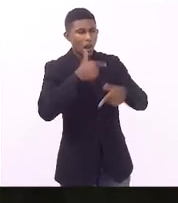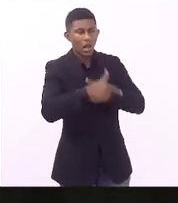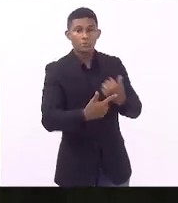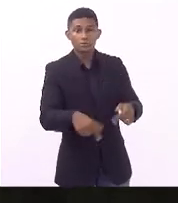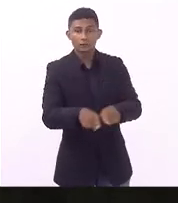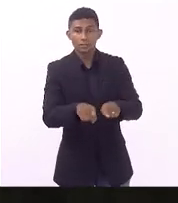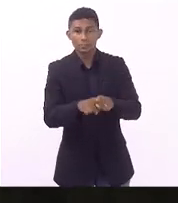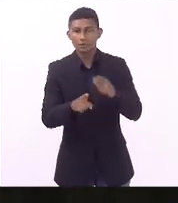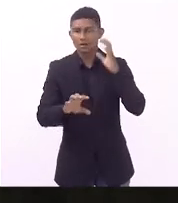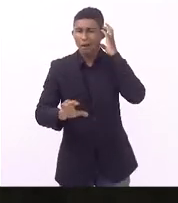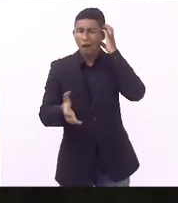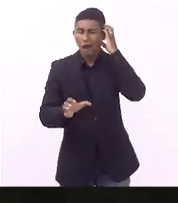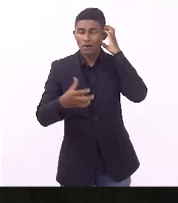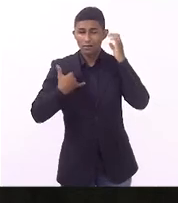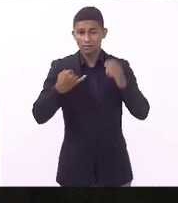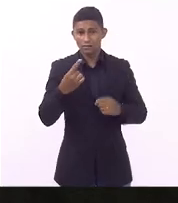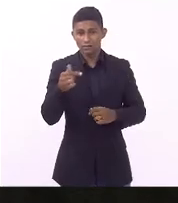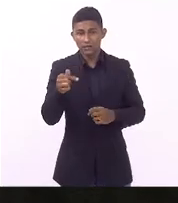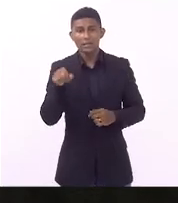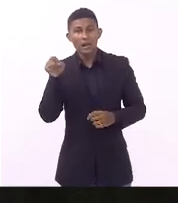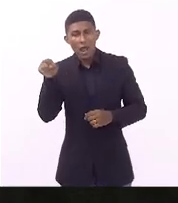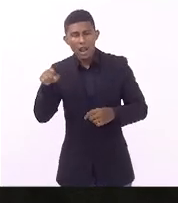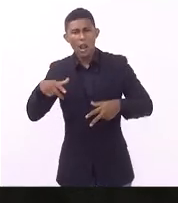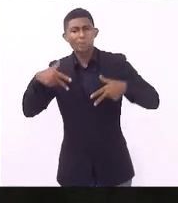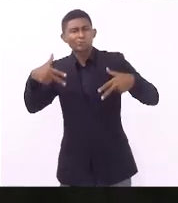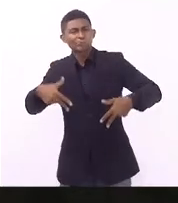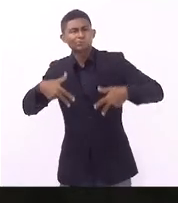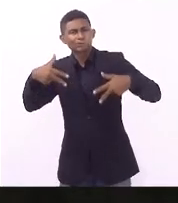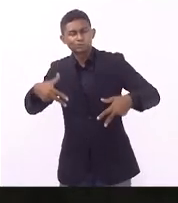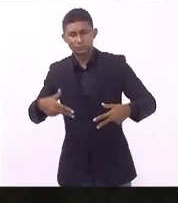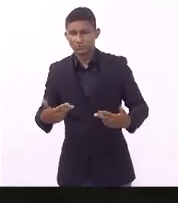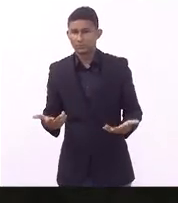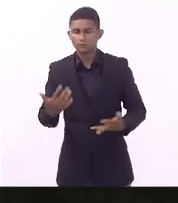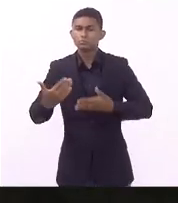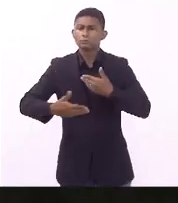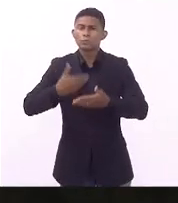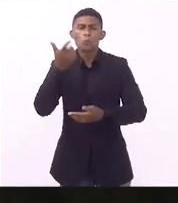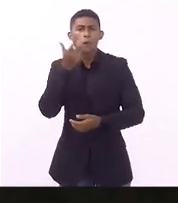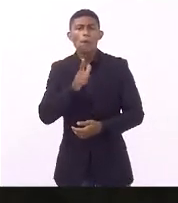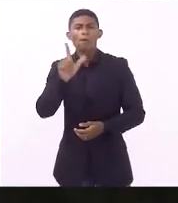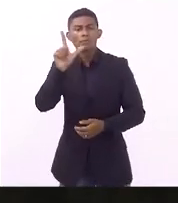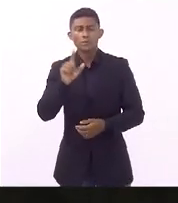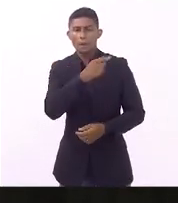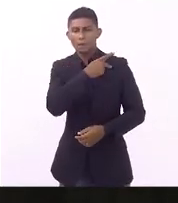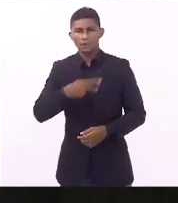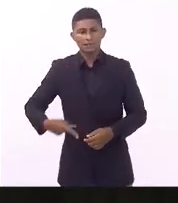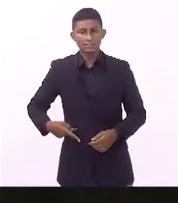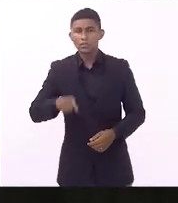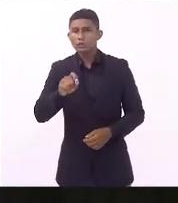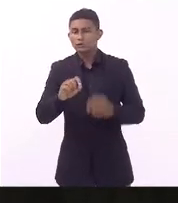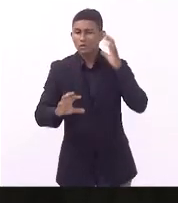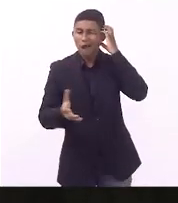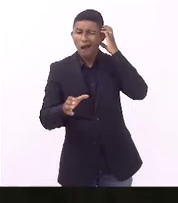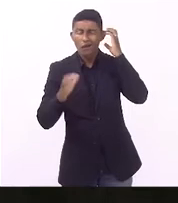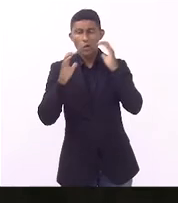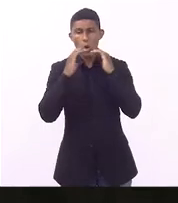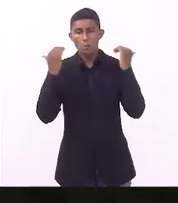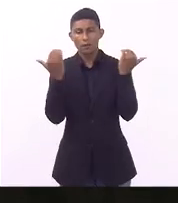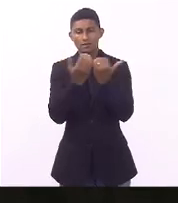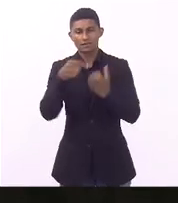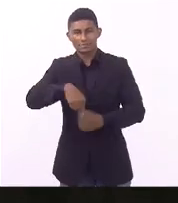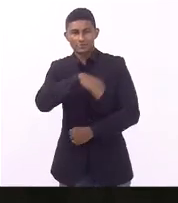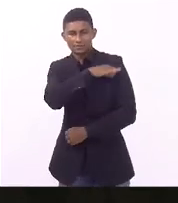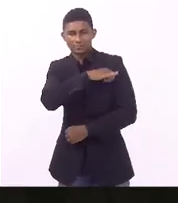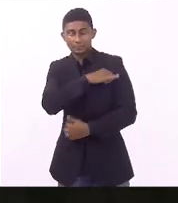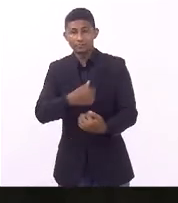rádios comunitárias da Tijuca. Logo depois, assumiu a presidência da Associação das Rádios Comunitárias do Rio. Com 18